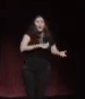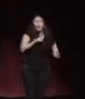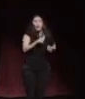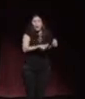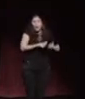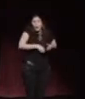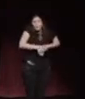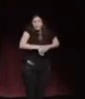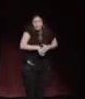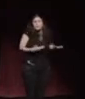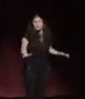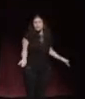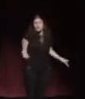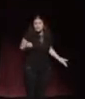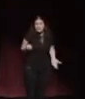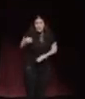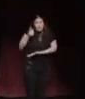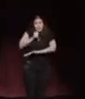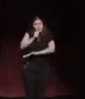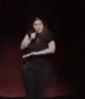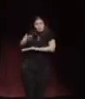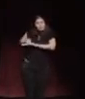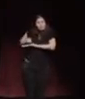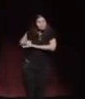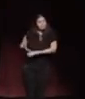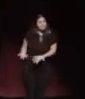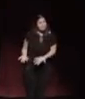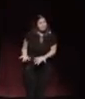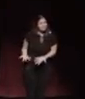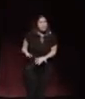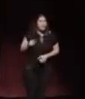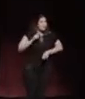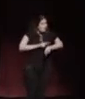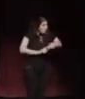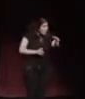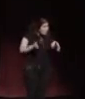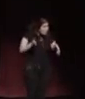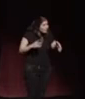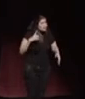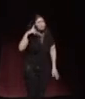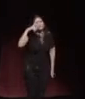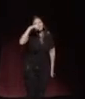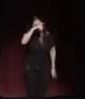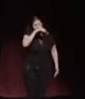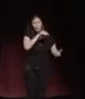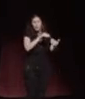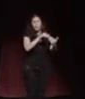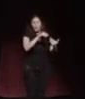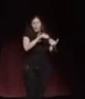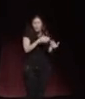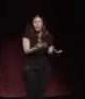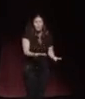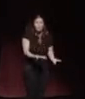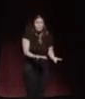Eu concordo com vocês, eu concordo, a gente está vivendo um momento difícil. Como